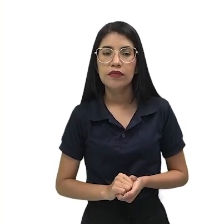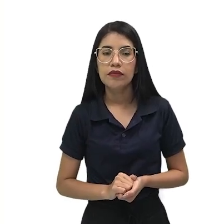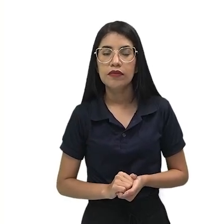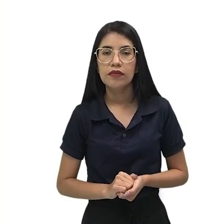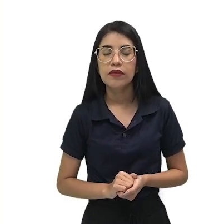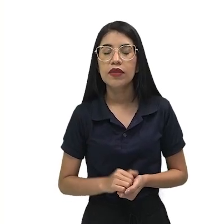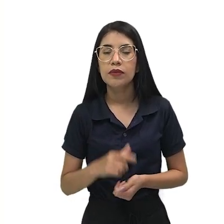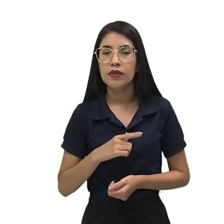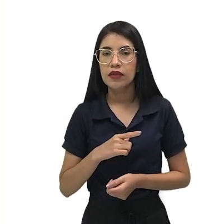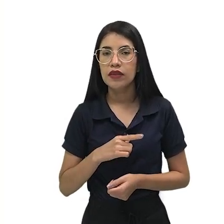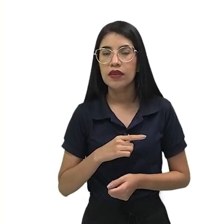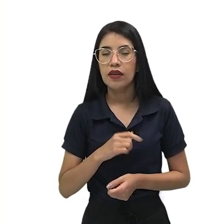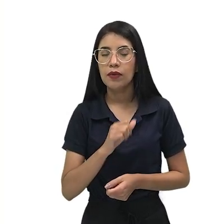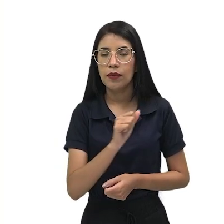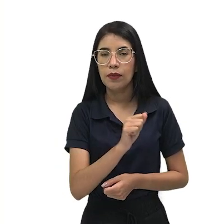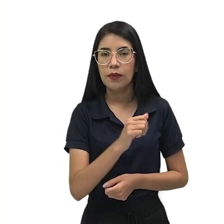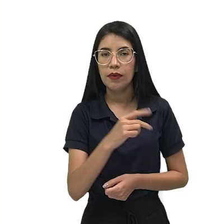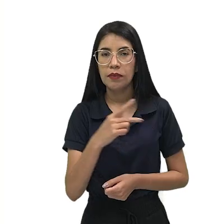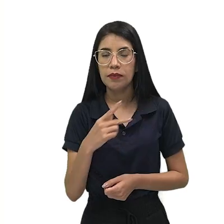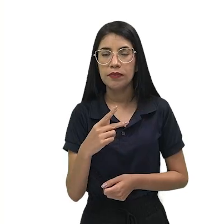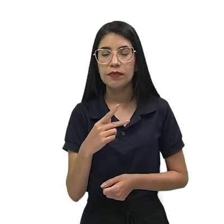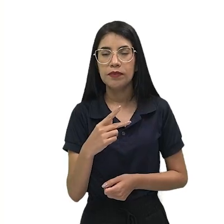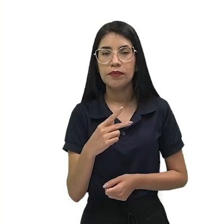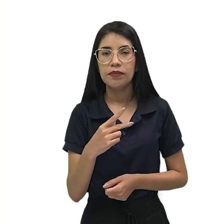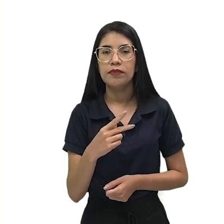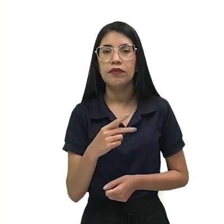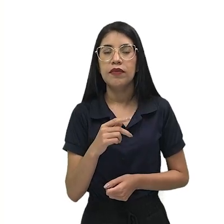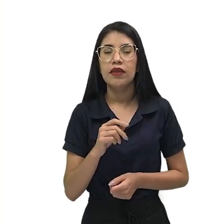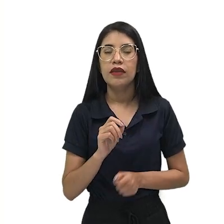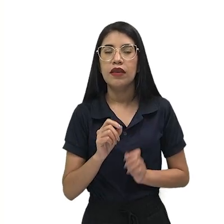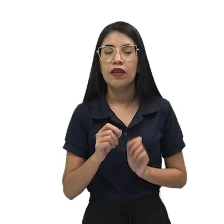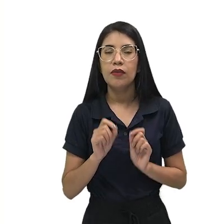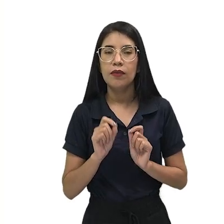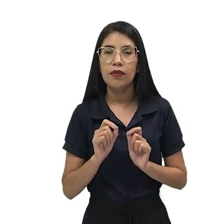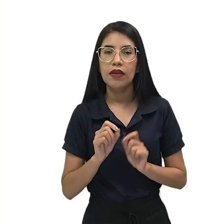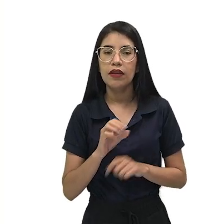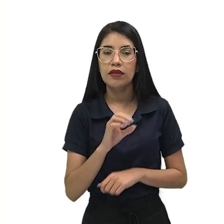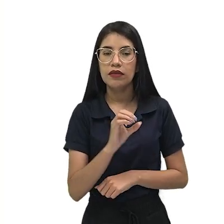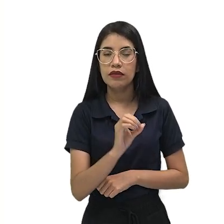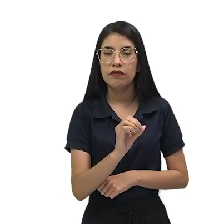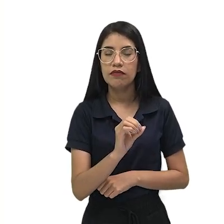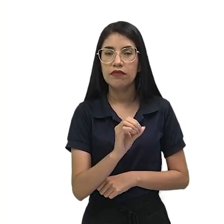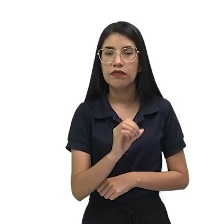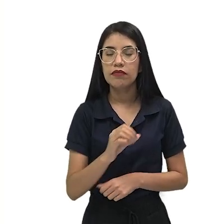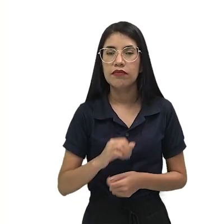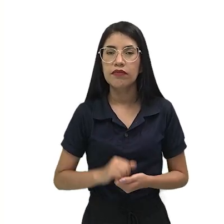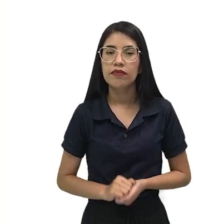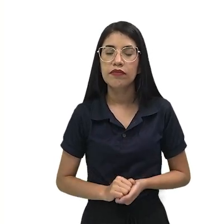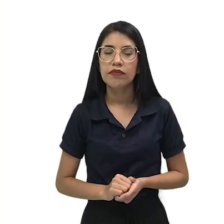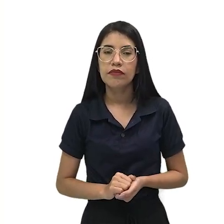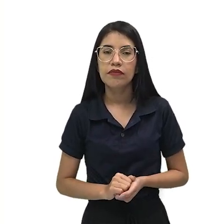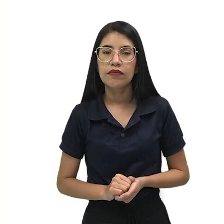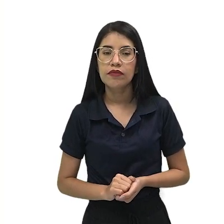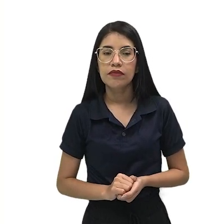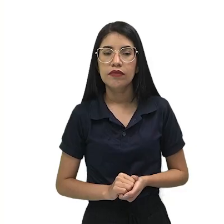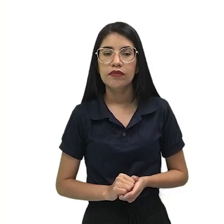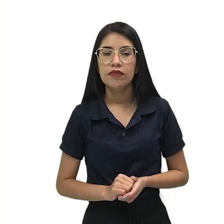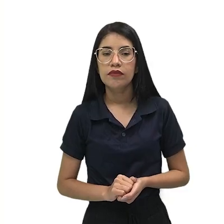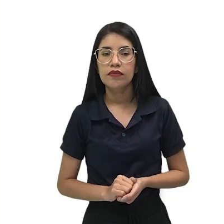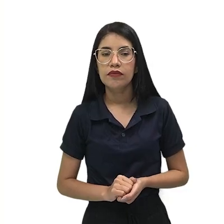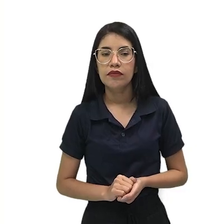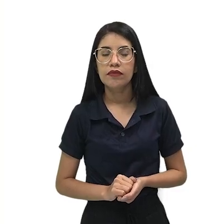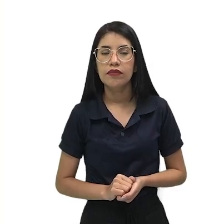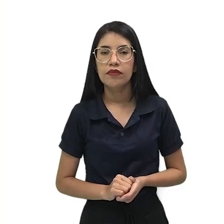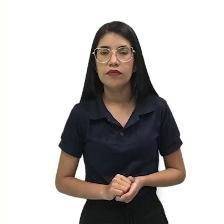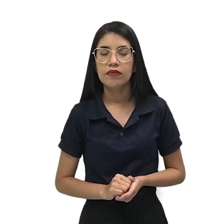tem um anteperíodo, que eu vou chamar de AT, ó. Quem é o anteperíodo? É esse 0 aqui, olha lá, este 0,